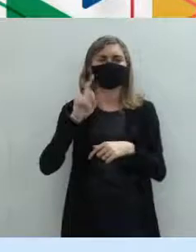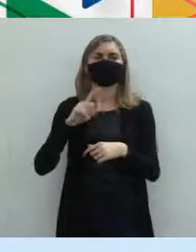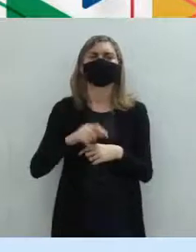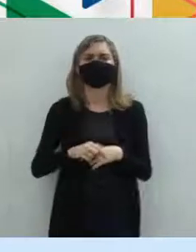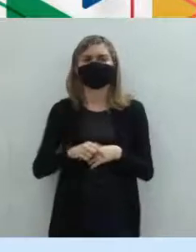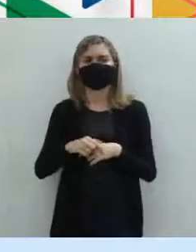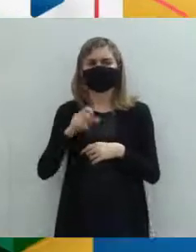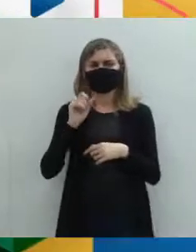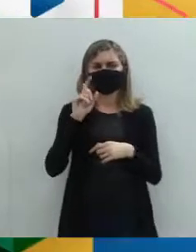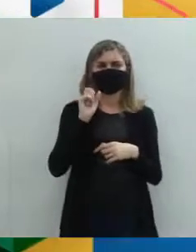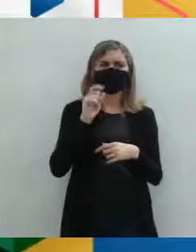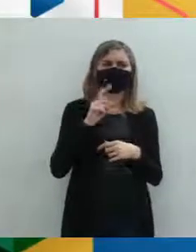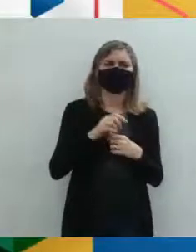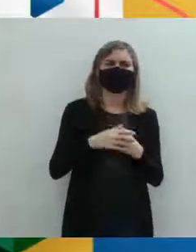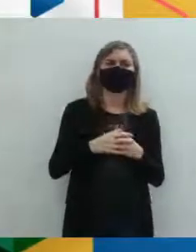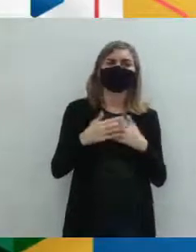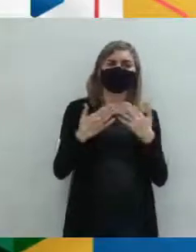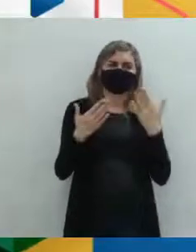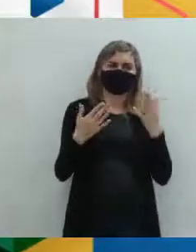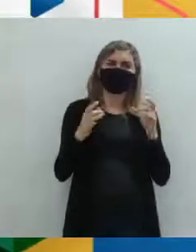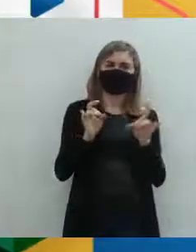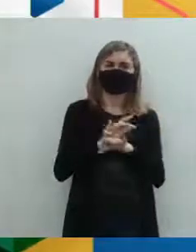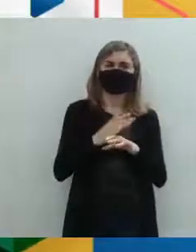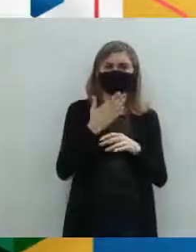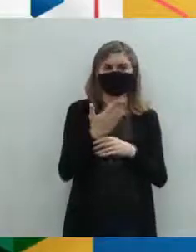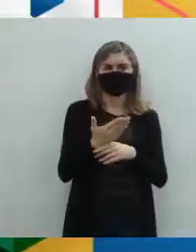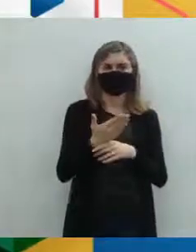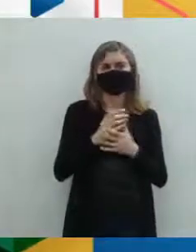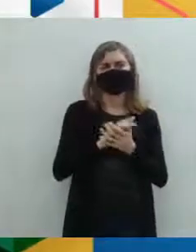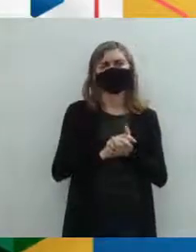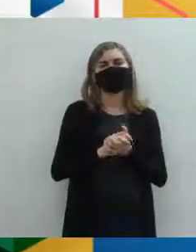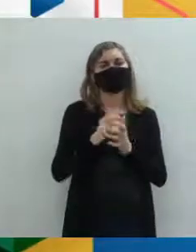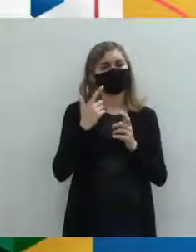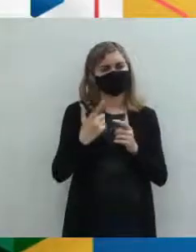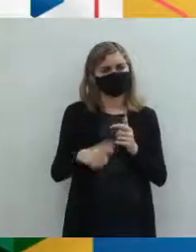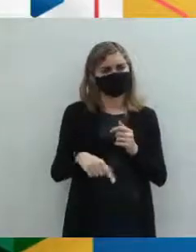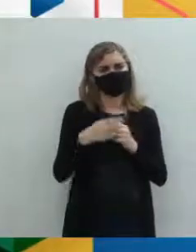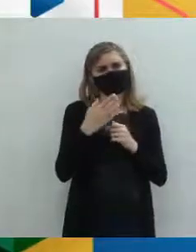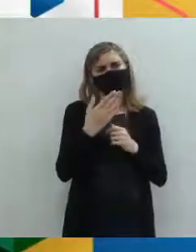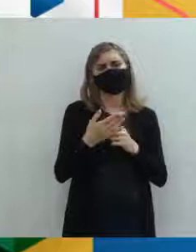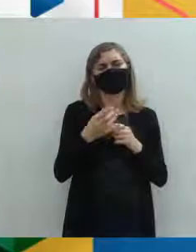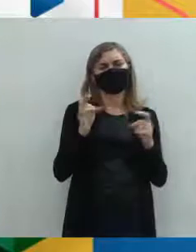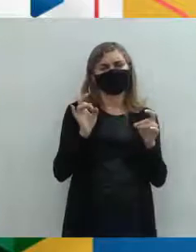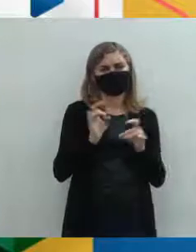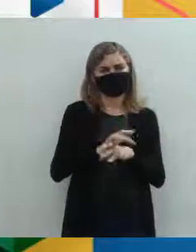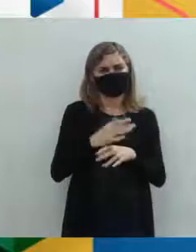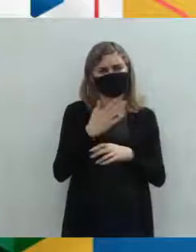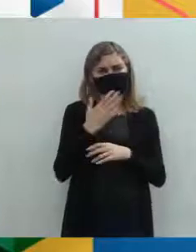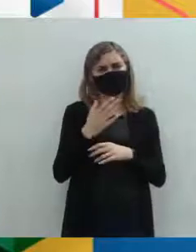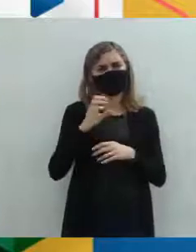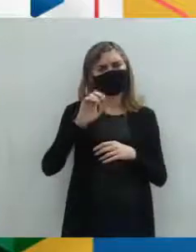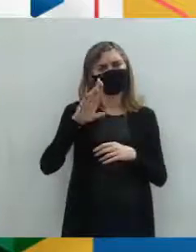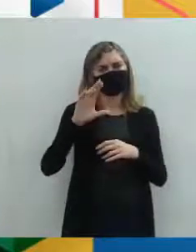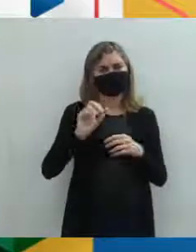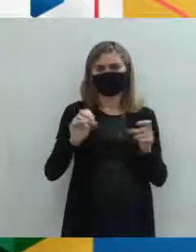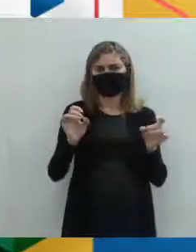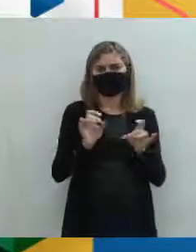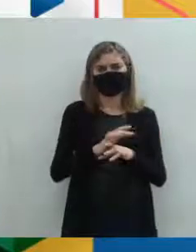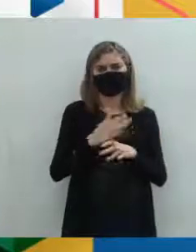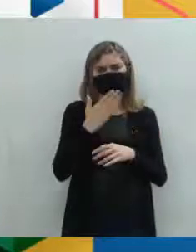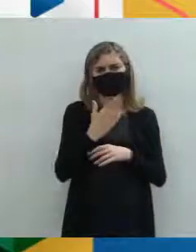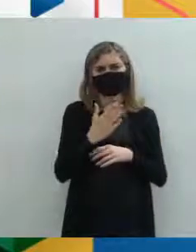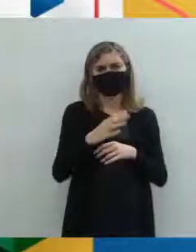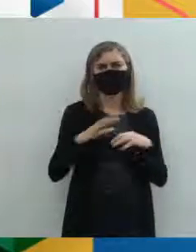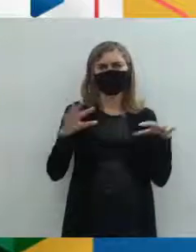linhas auxiliares. E aí, voilá, mais uma vez, o cubo prontinho aí, né?